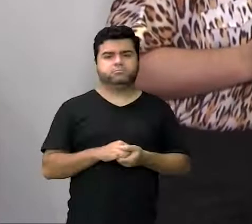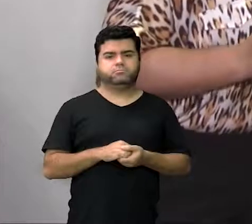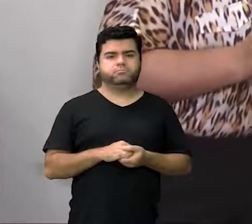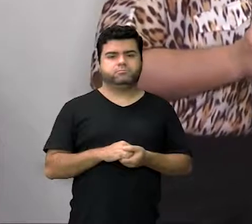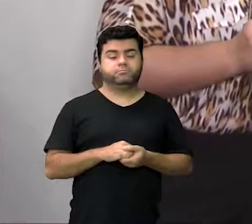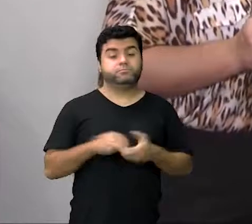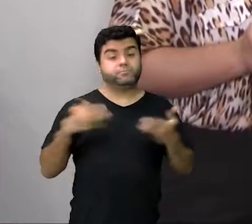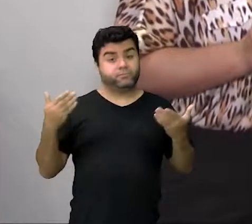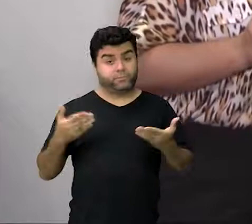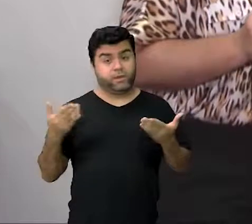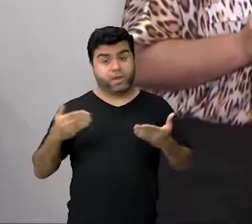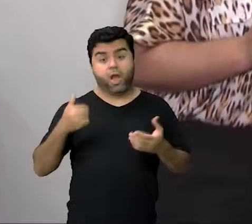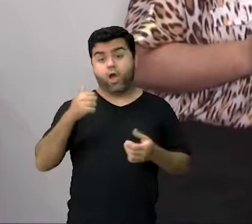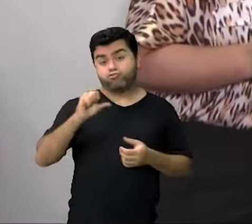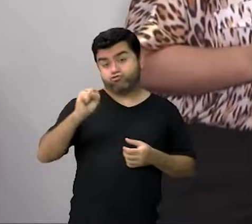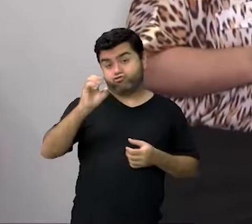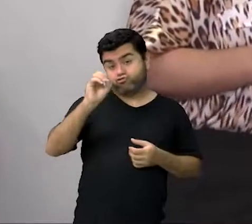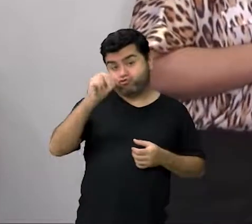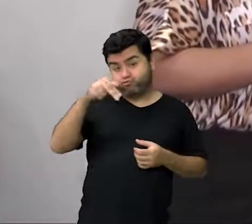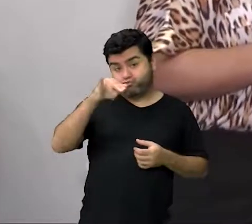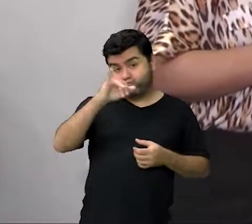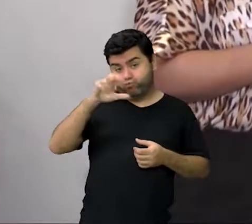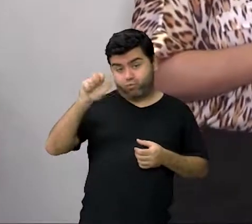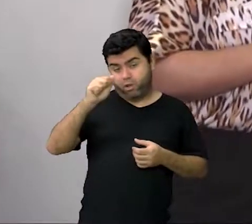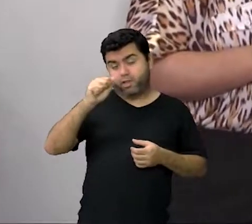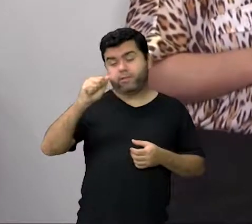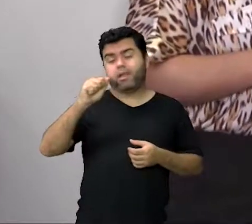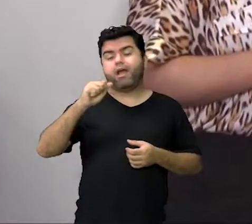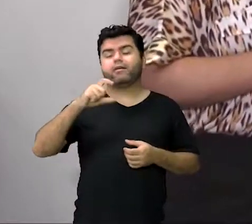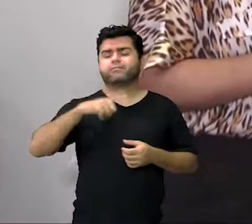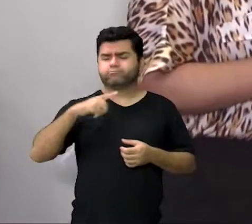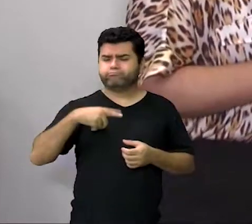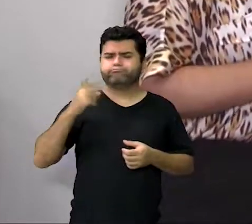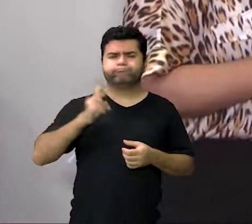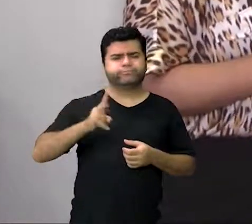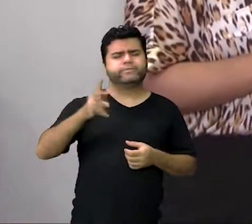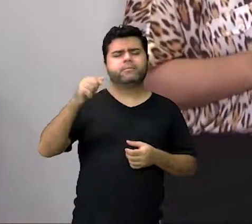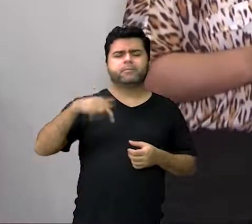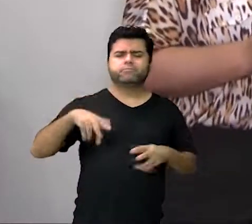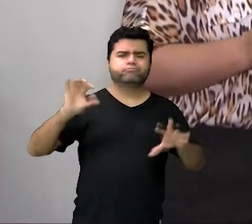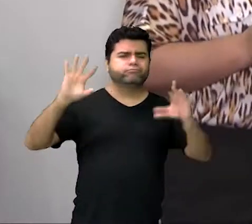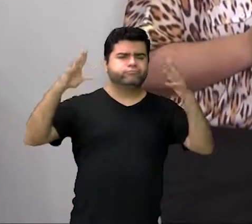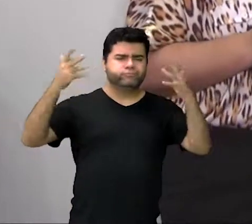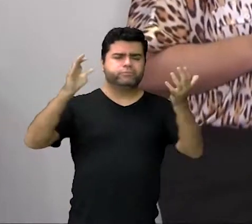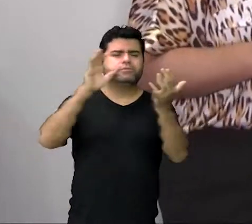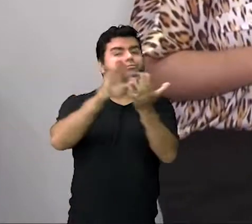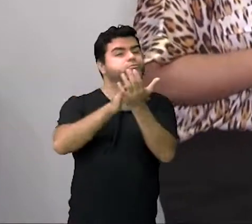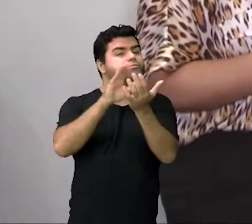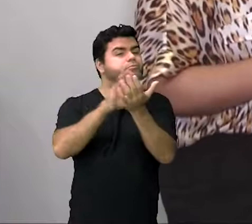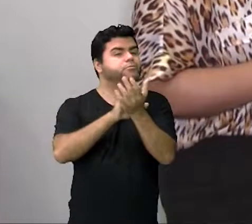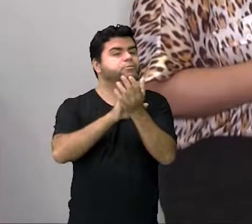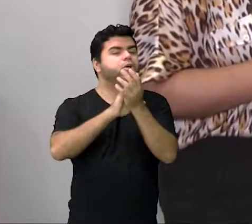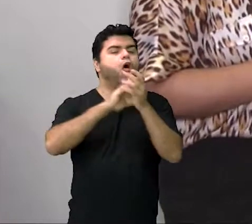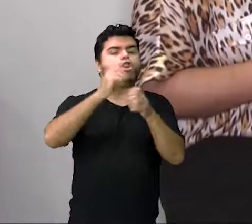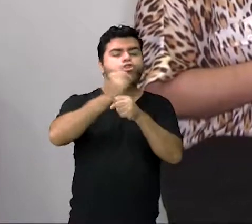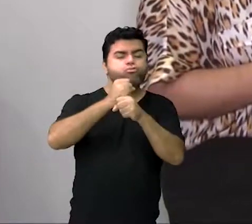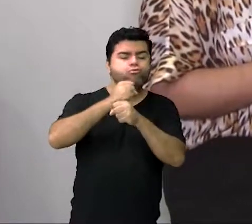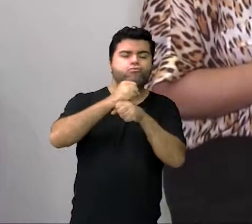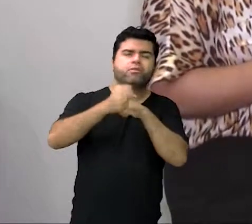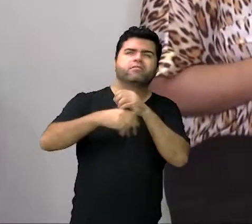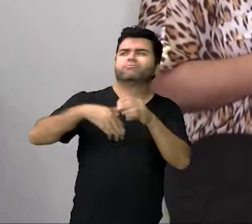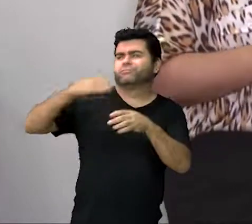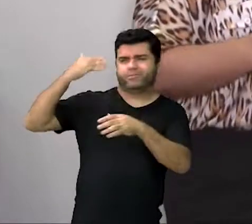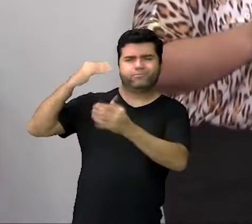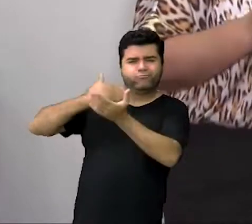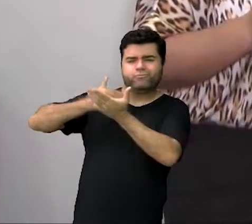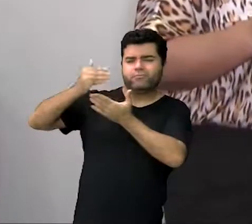Estamos aqui com a dona Sônia Maria Montesino, né, que está sempre aqui no evento, nessa comemoração todos os anos, desde o início,